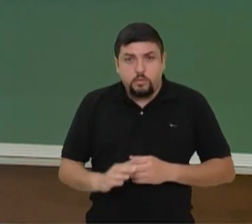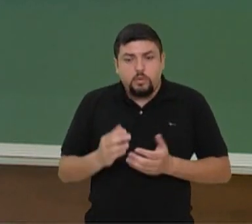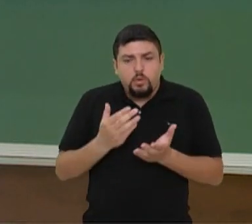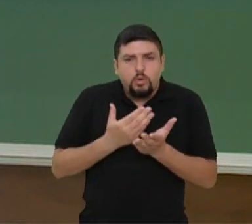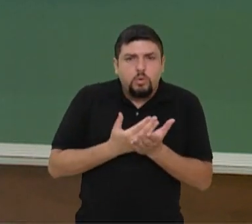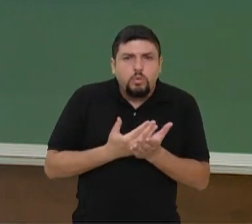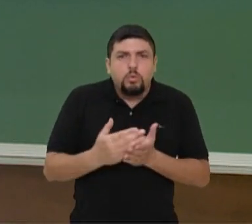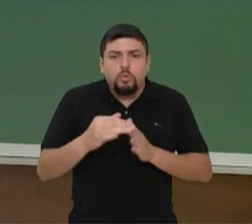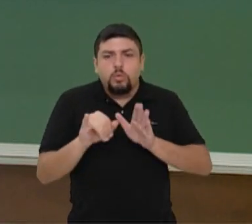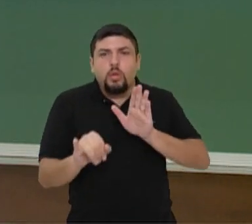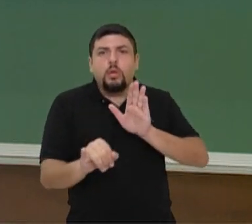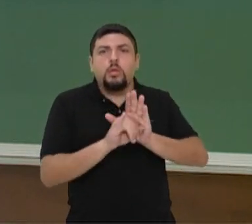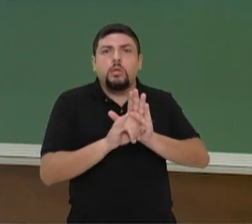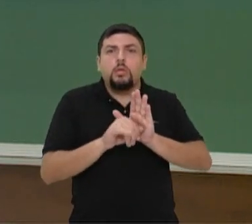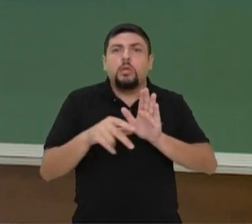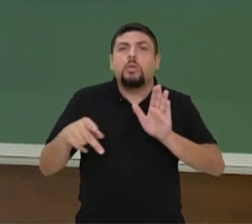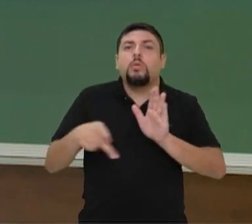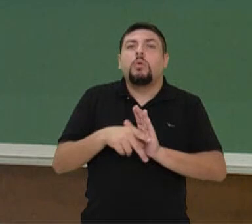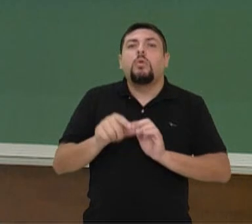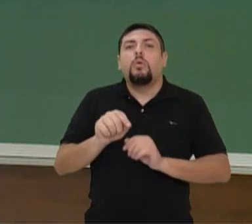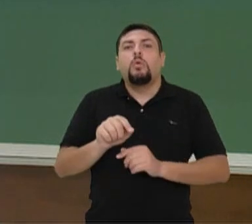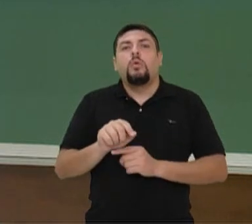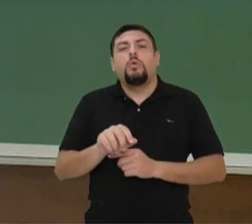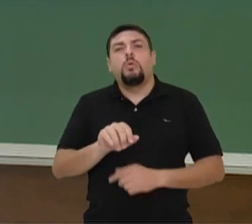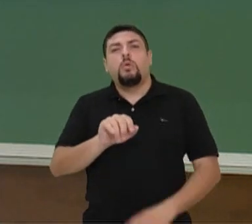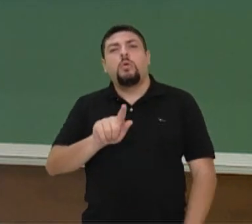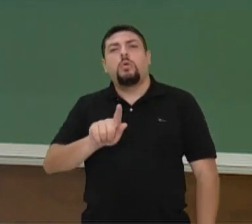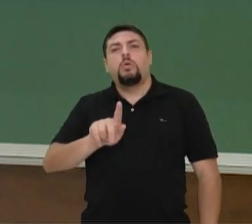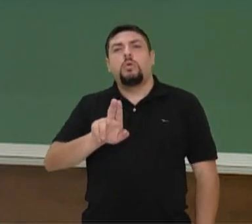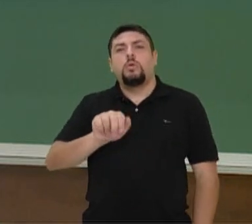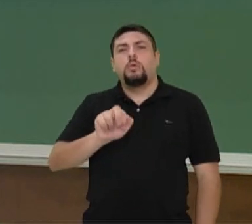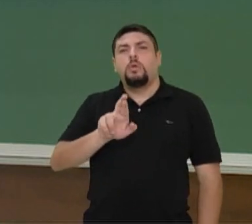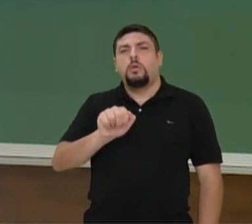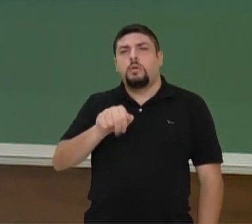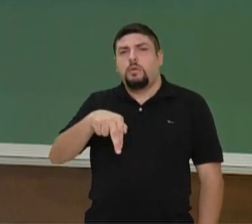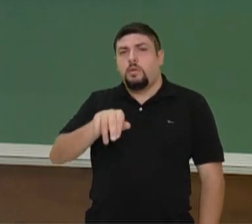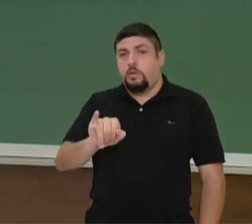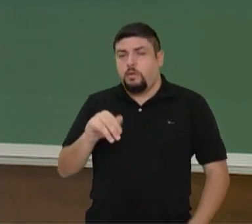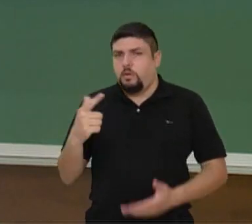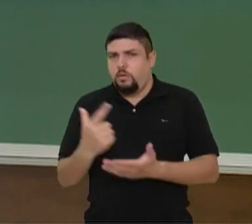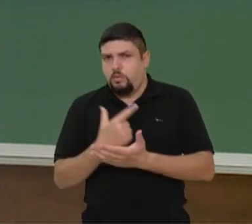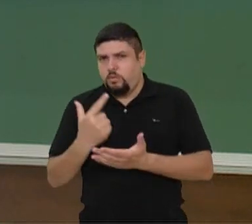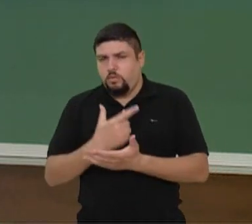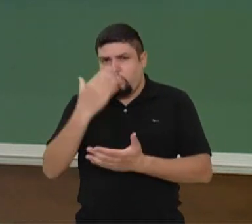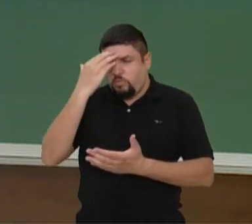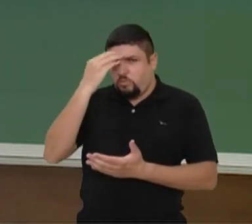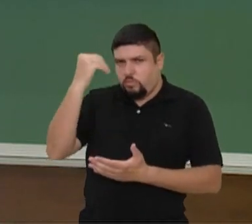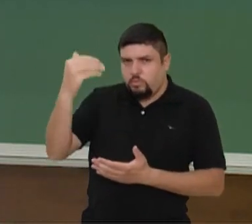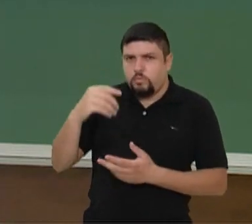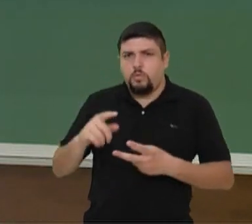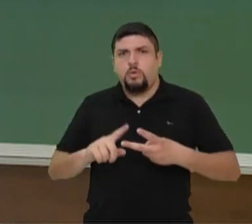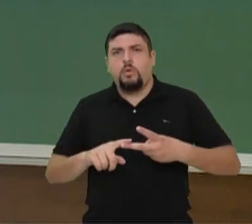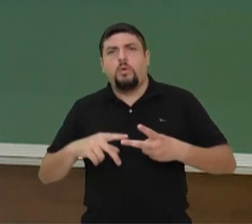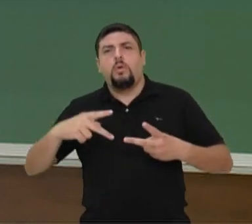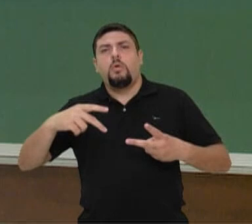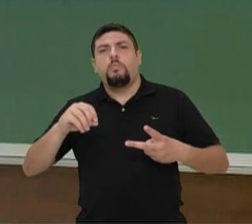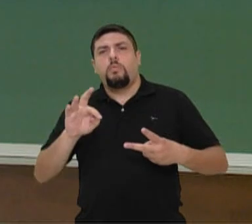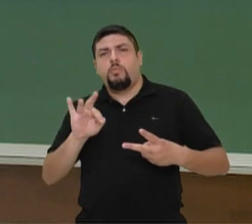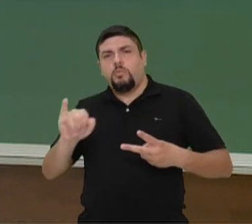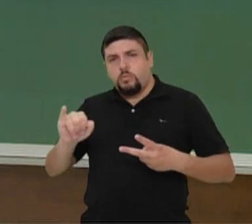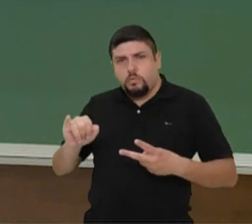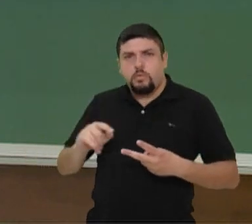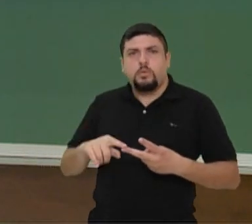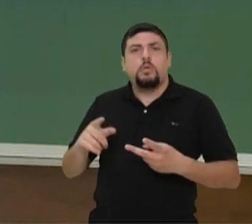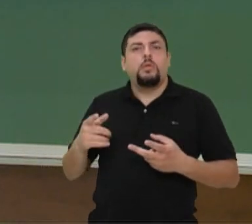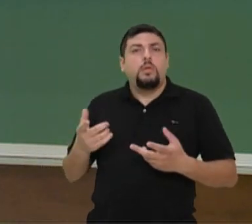exemplo, o Guarani, né? O índio Poti, essas figuras que foram resgatadas aí do